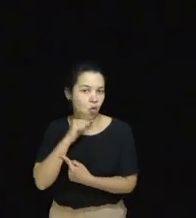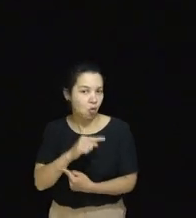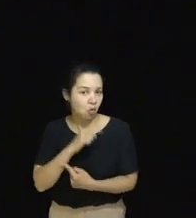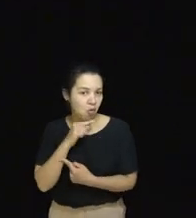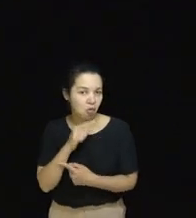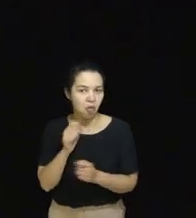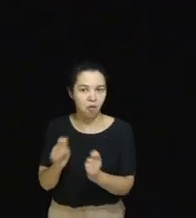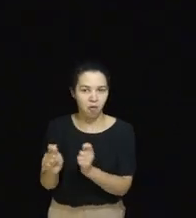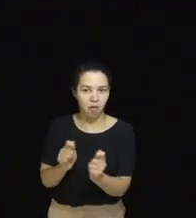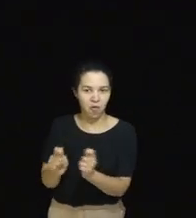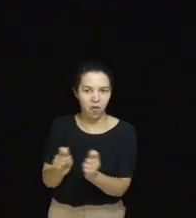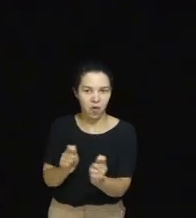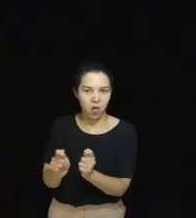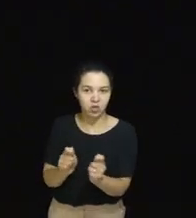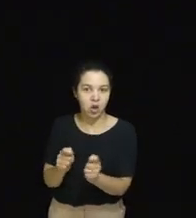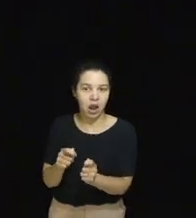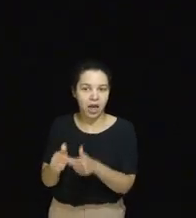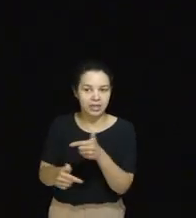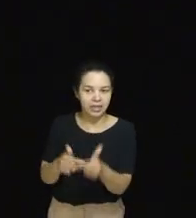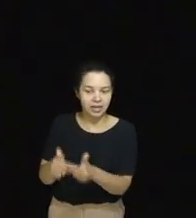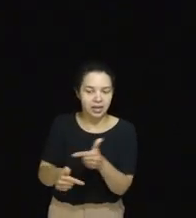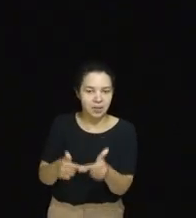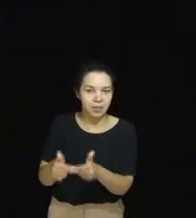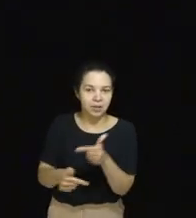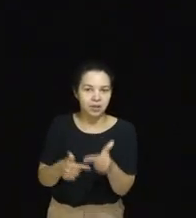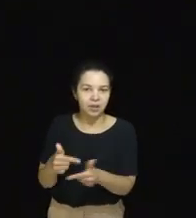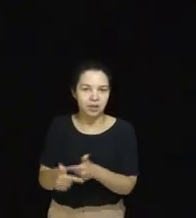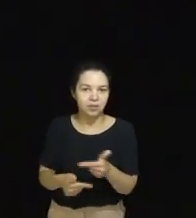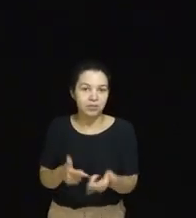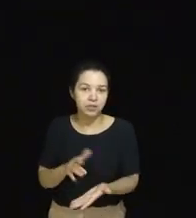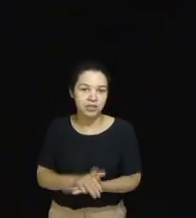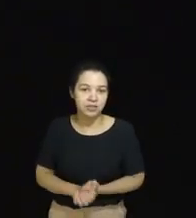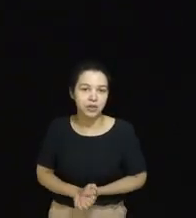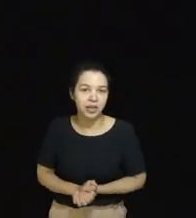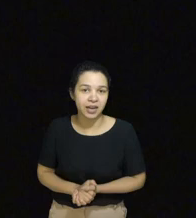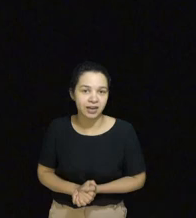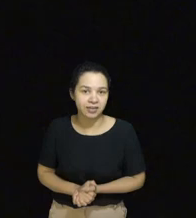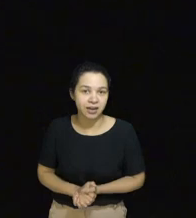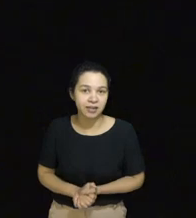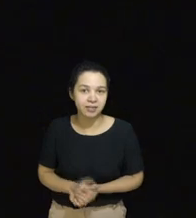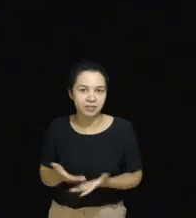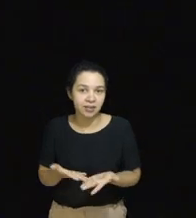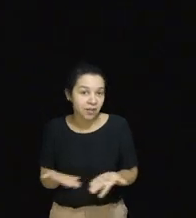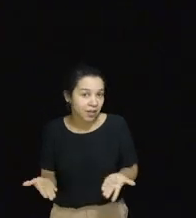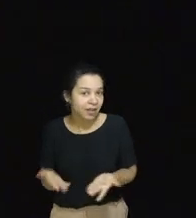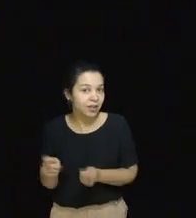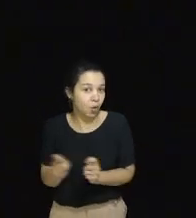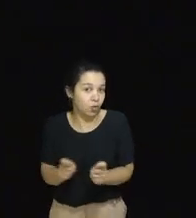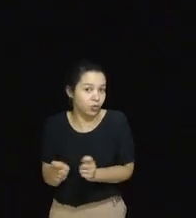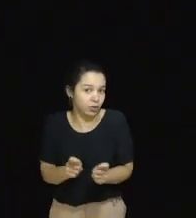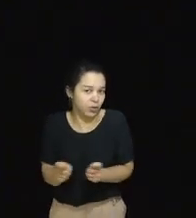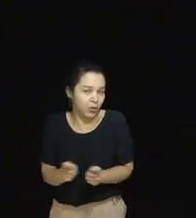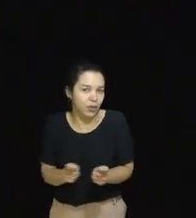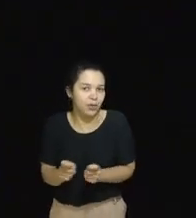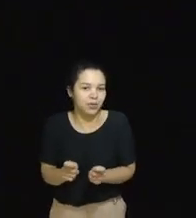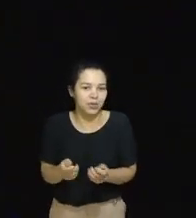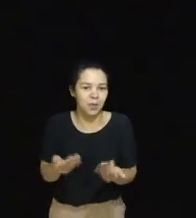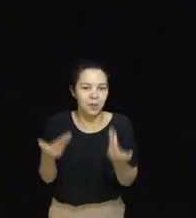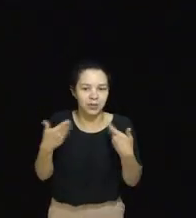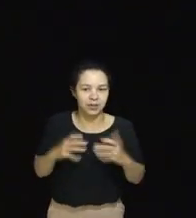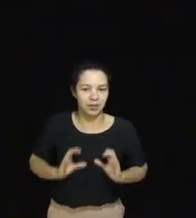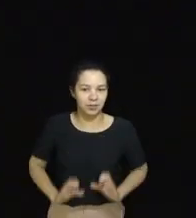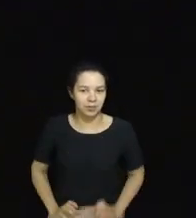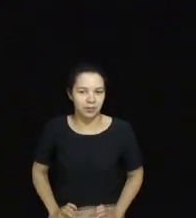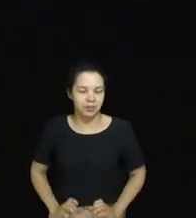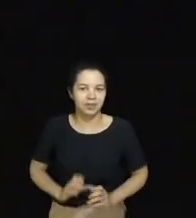controlar e trabalhar essas questões de impulsividade, de inibição, de controle de comportamento, de